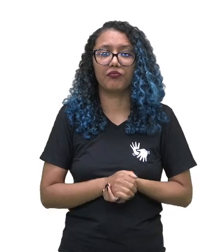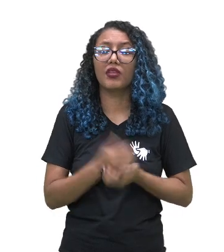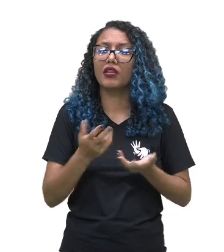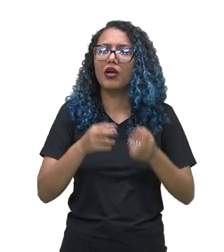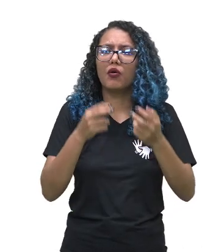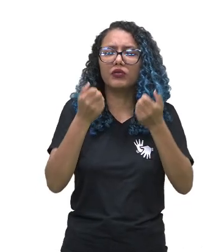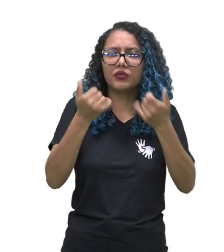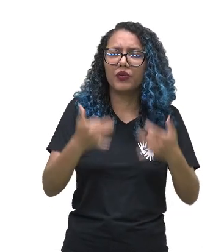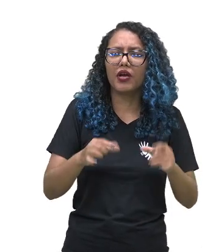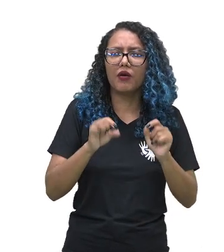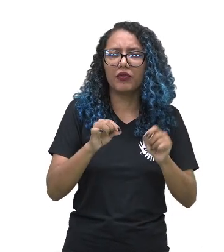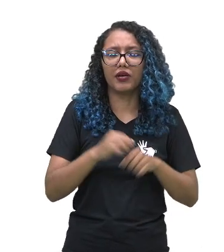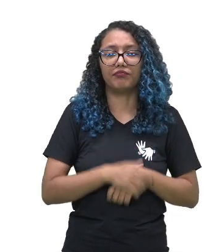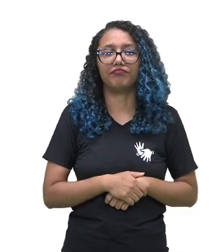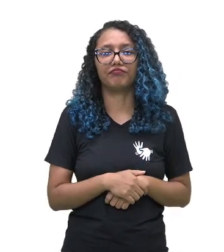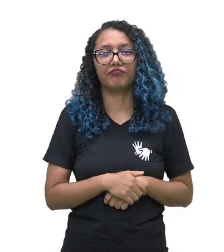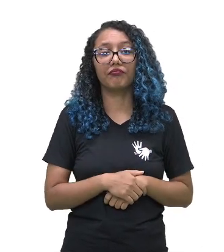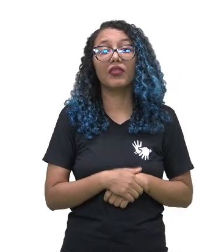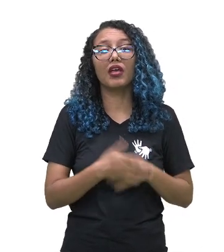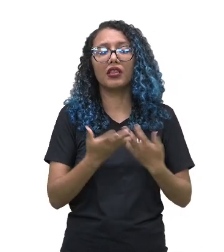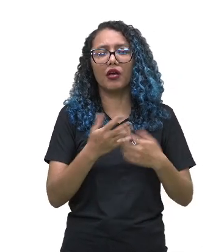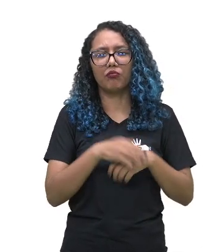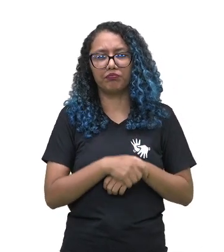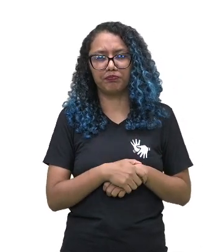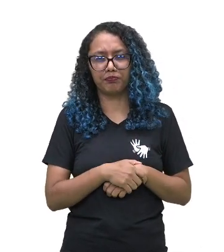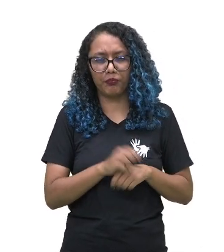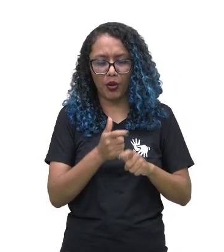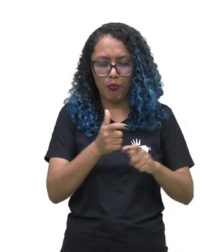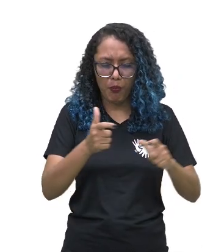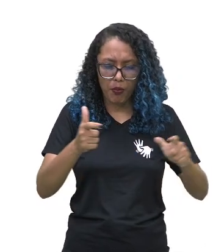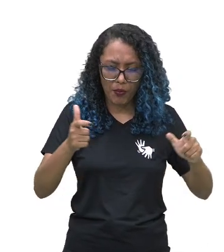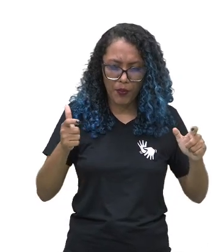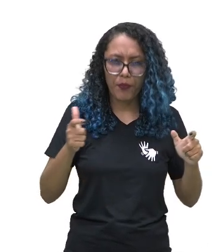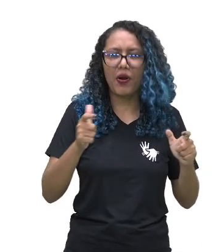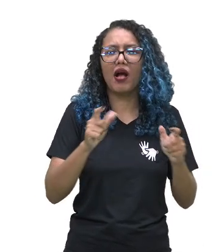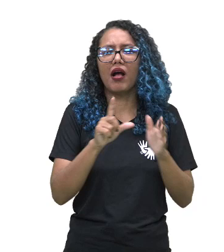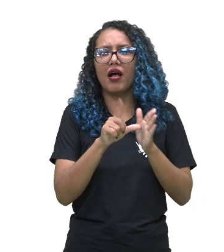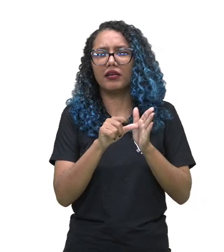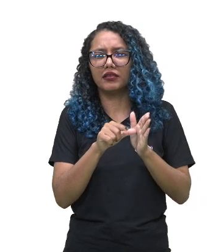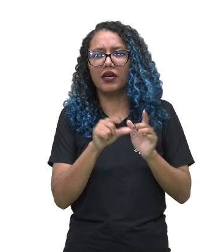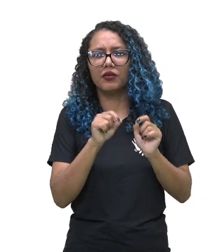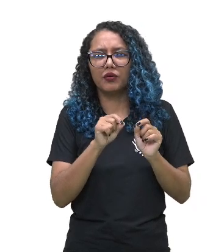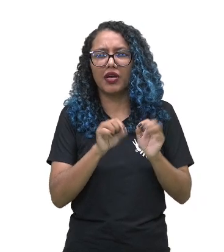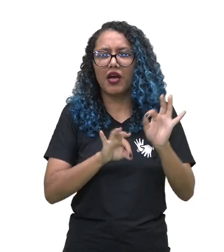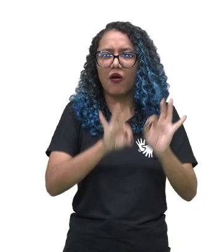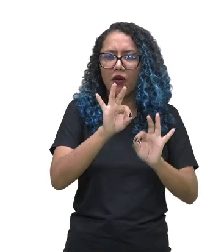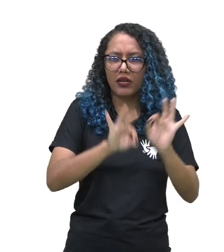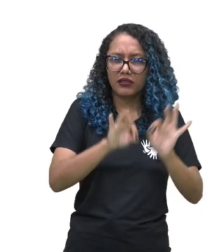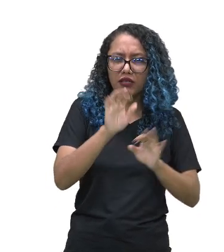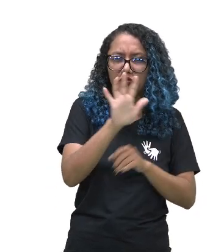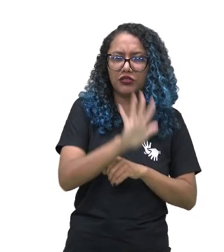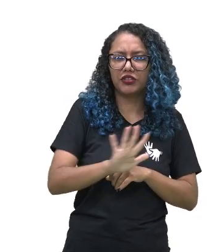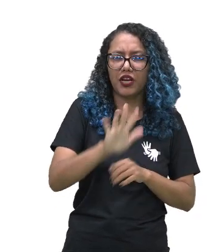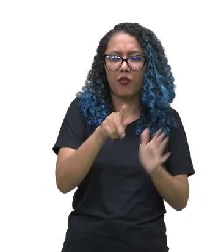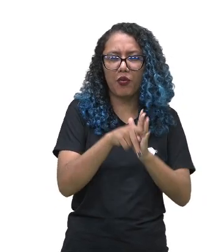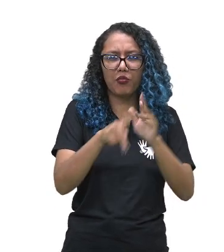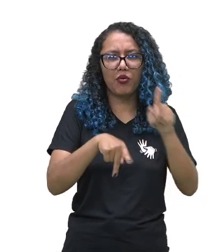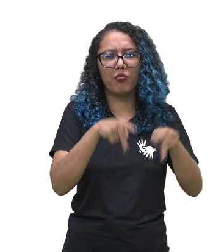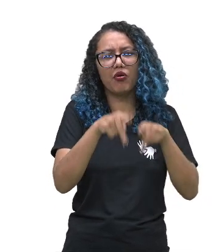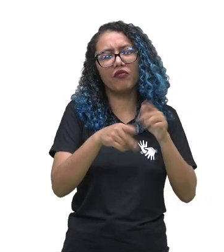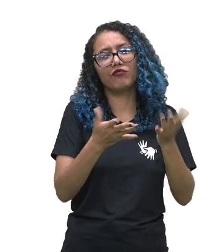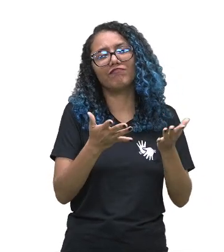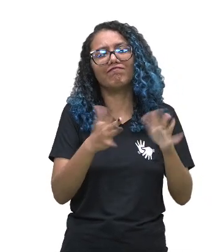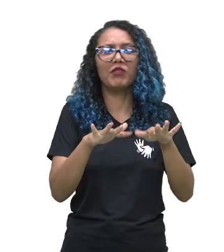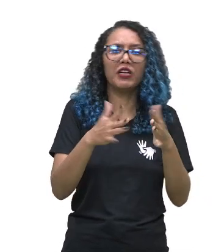salvo o adensamento posterior, a estrutura geral do povoamento continua mais